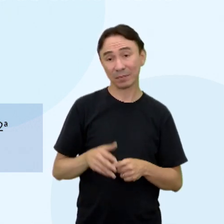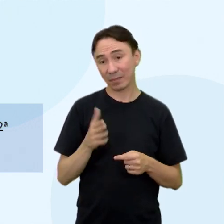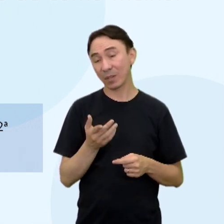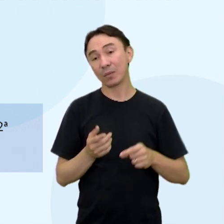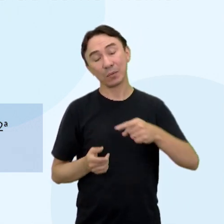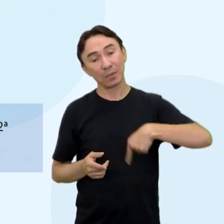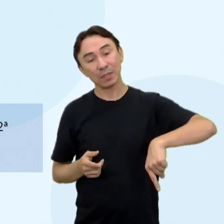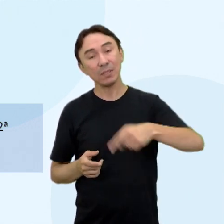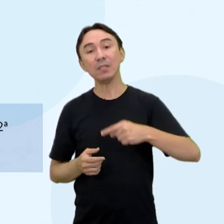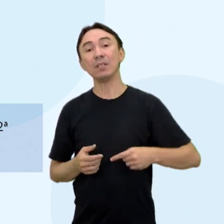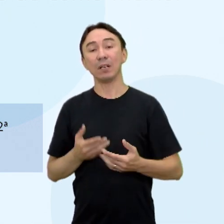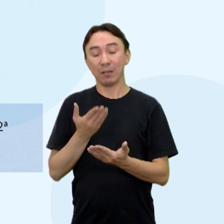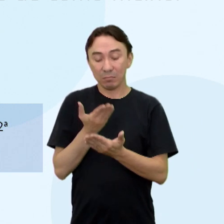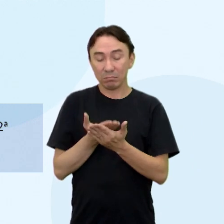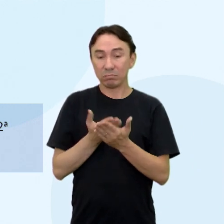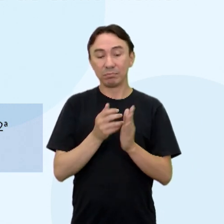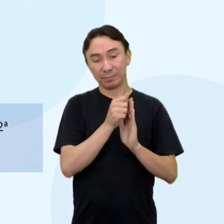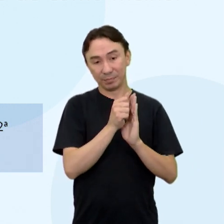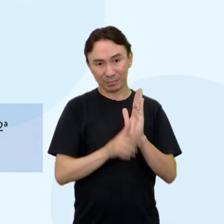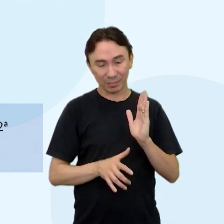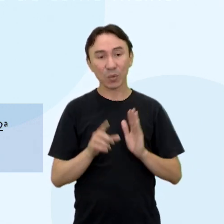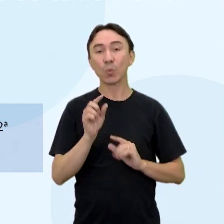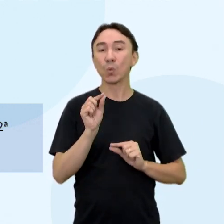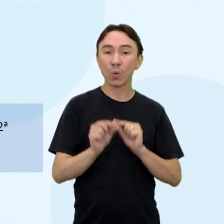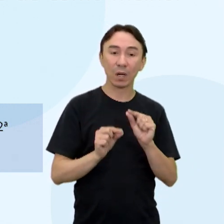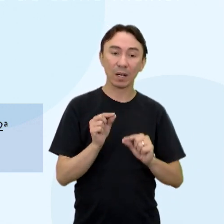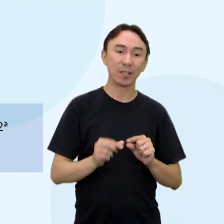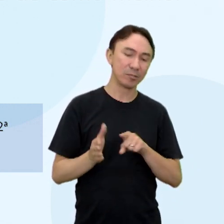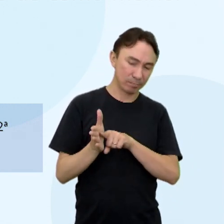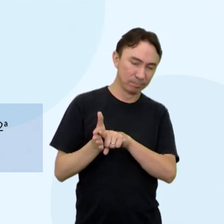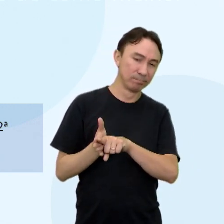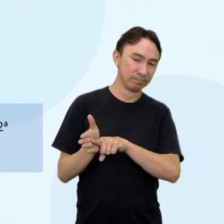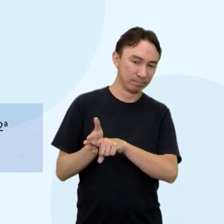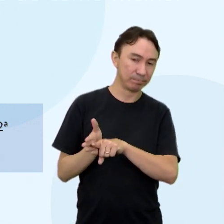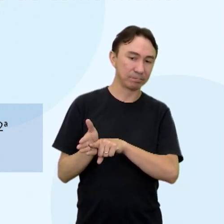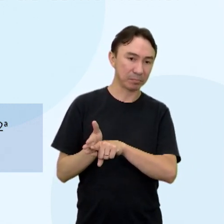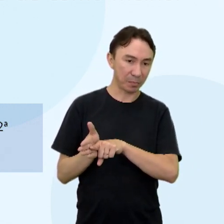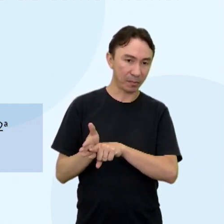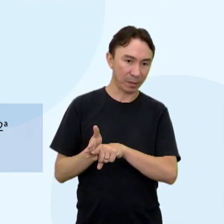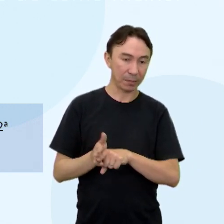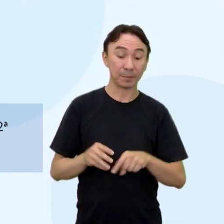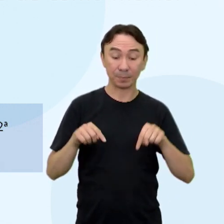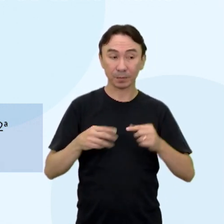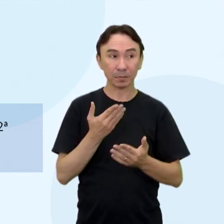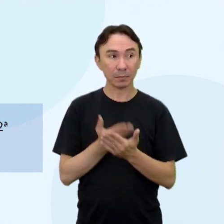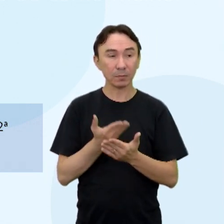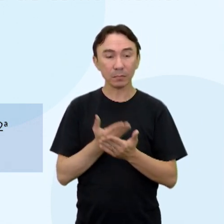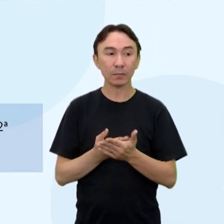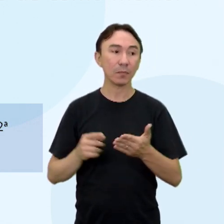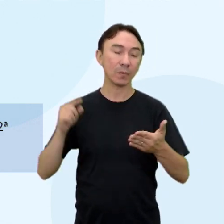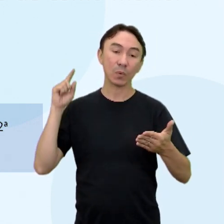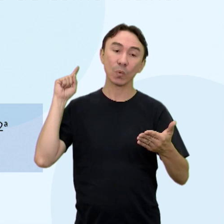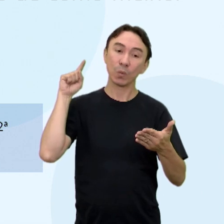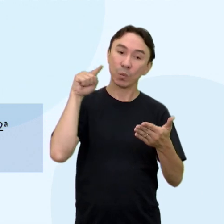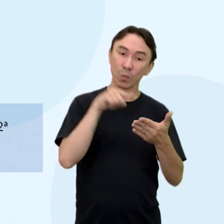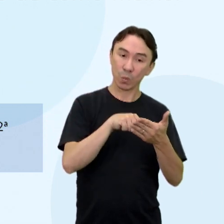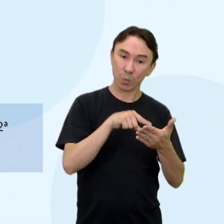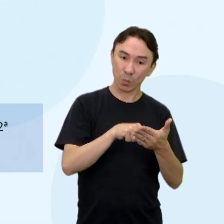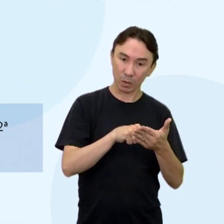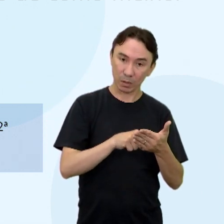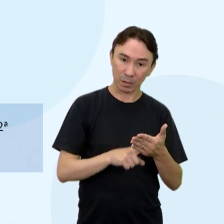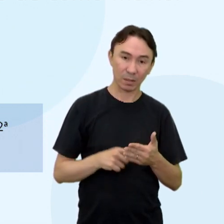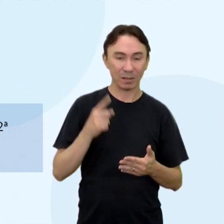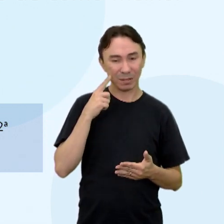primeira atividade é a gente pesquisar, investigar, tá bom? E o objetivo desta aula, fazer a curadoria